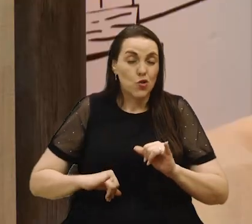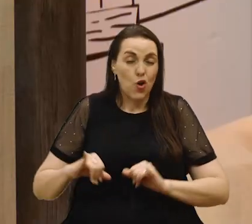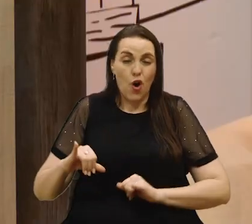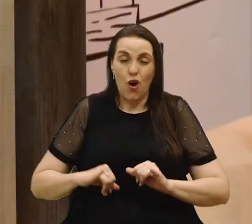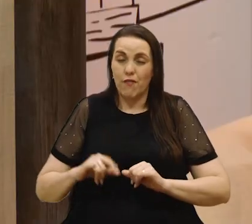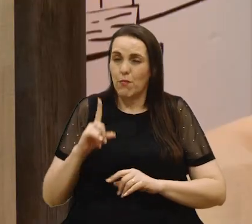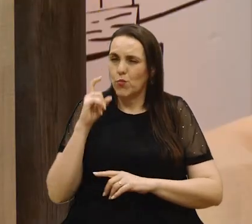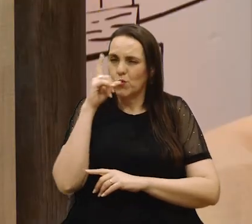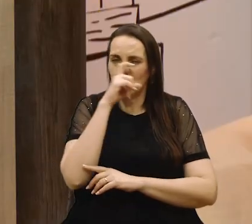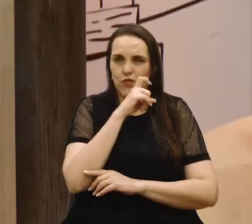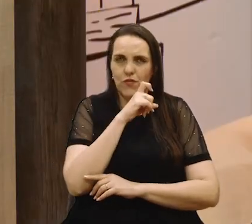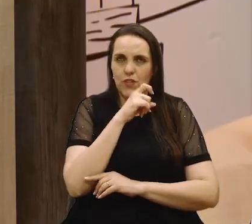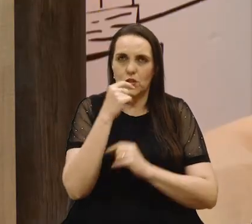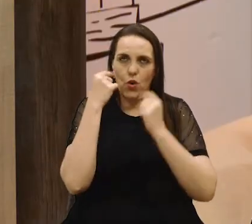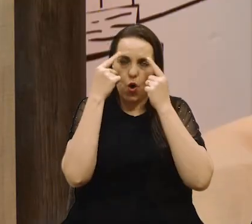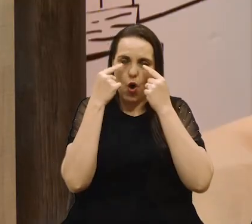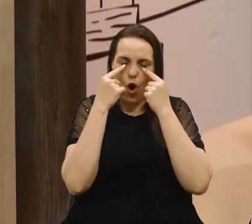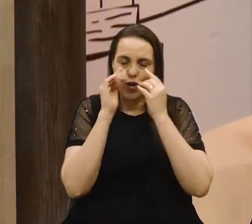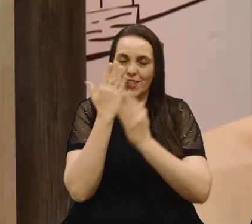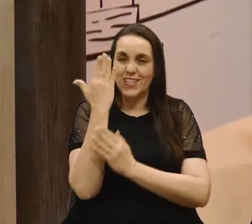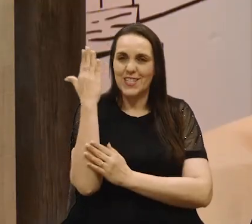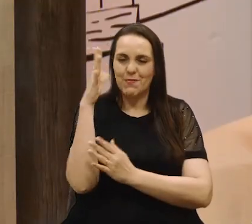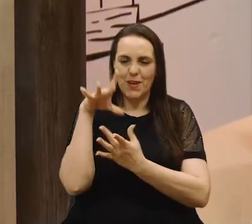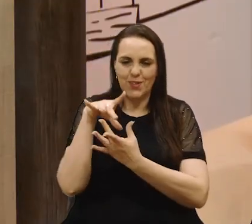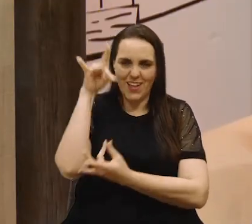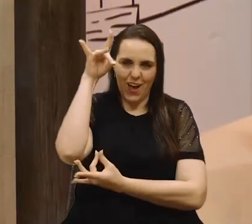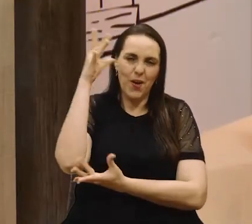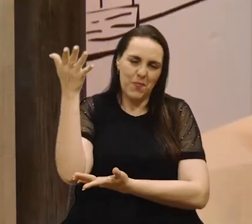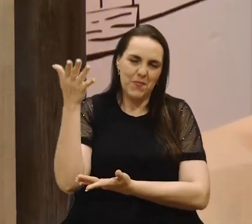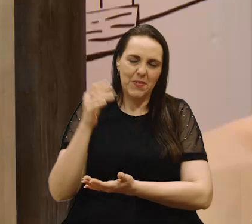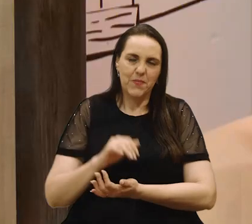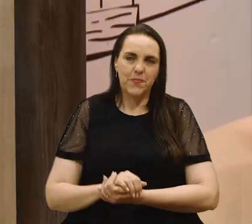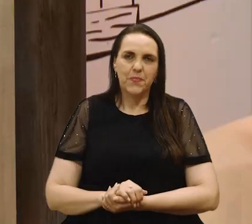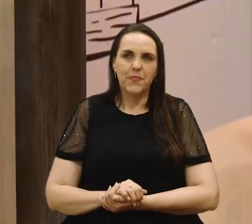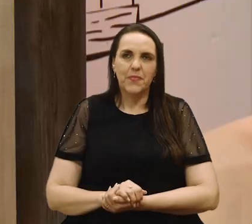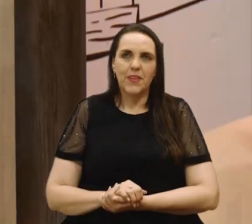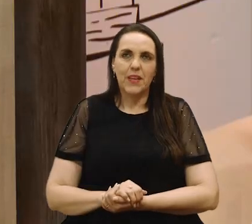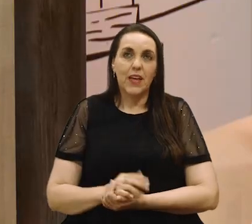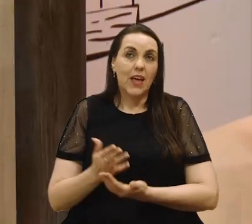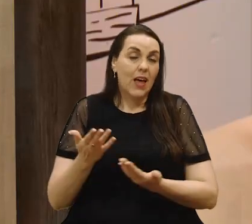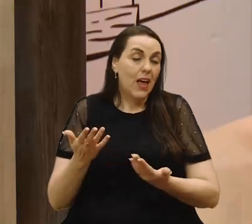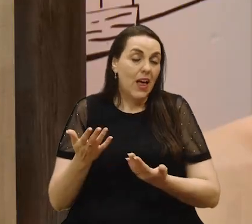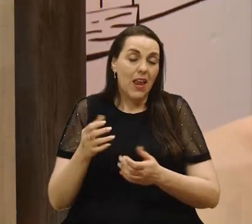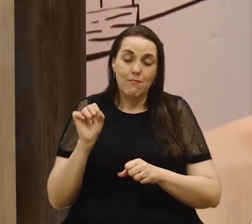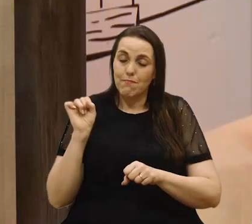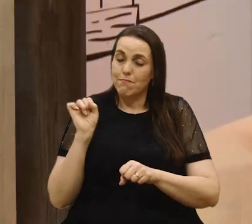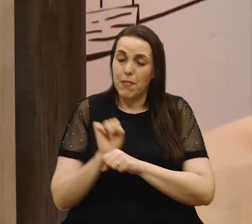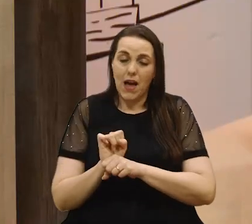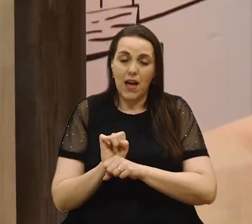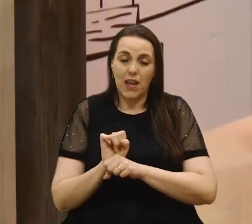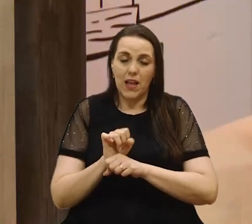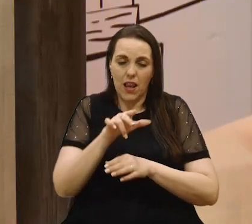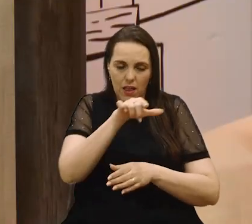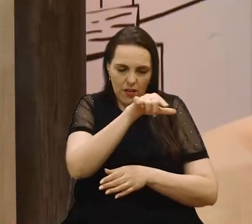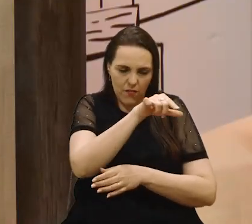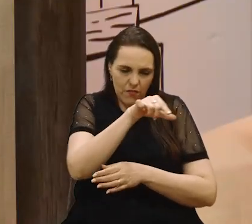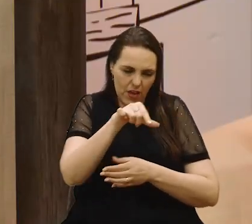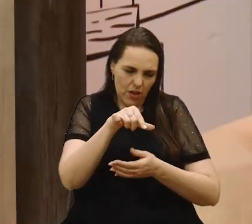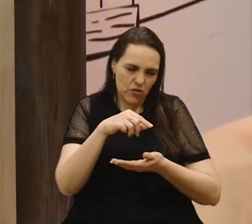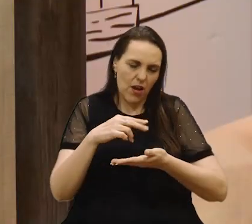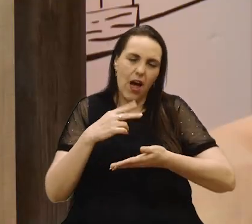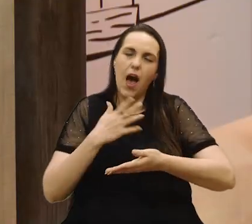sofrimento, porque os olhos são o espelho da alma, né? Existe essa expressão popular. Ela interrompe ali, ela